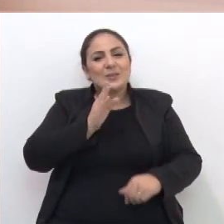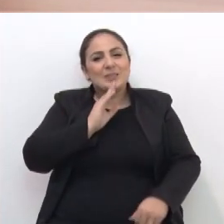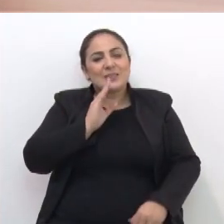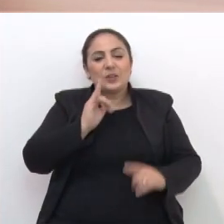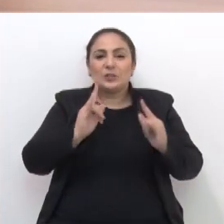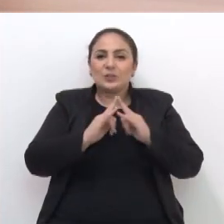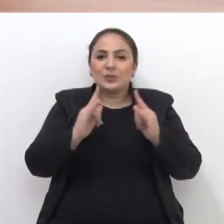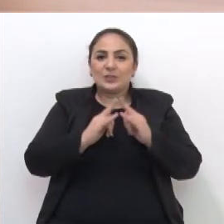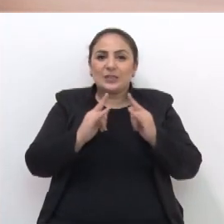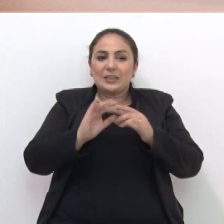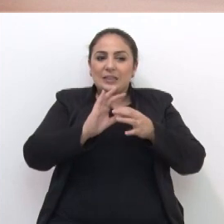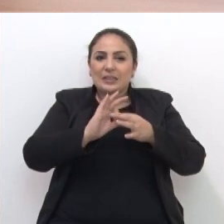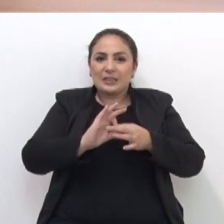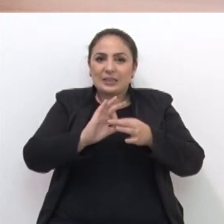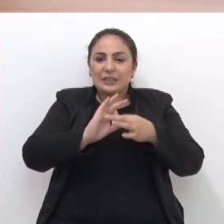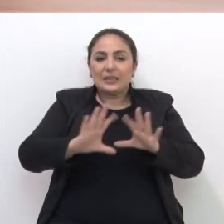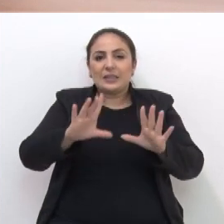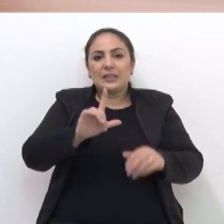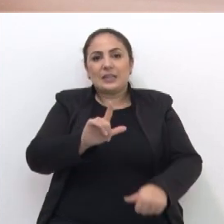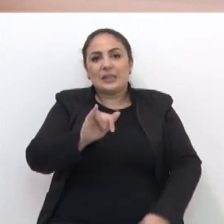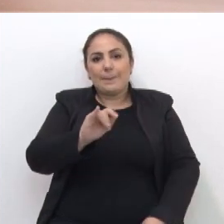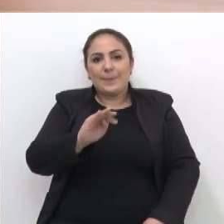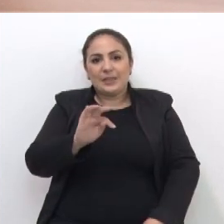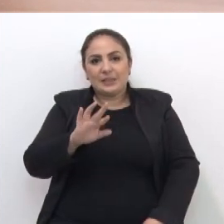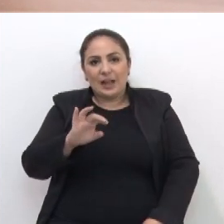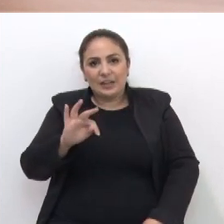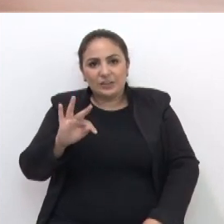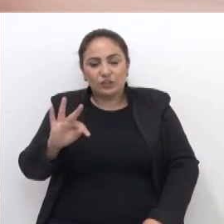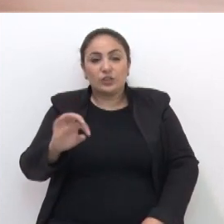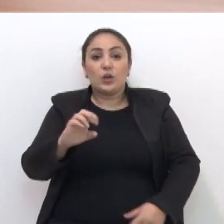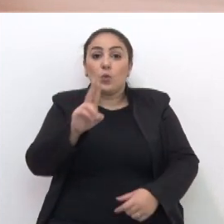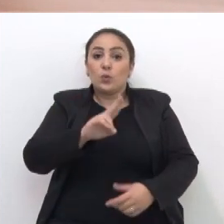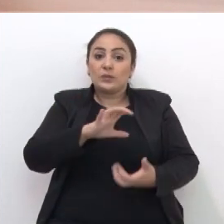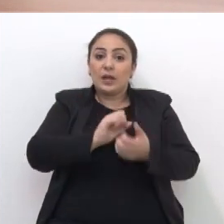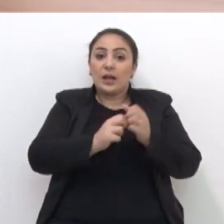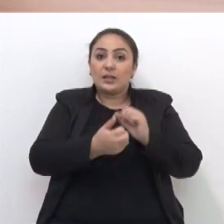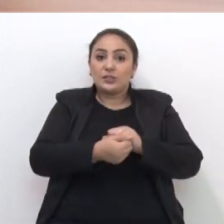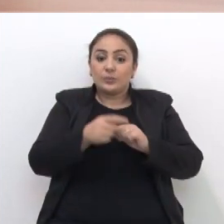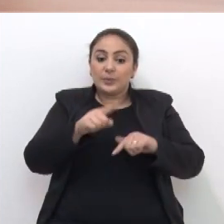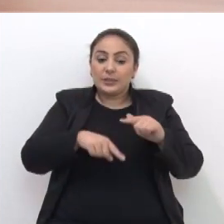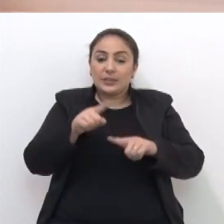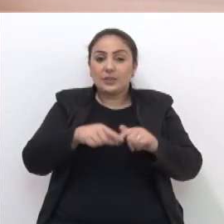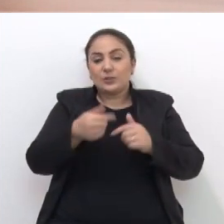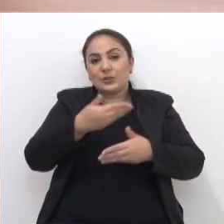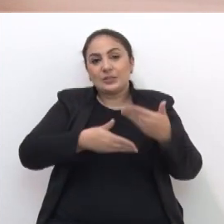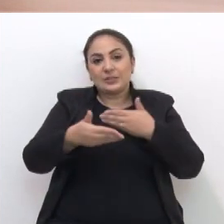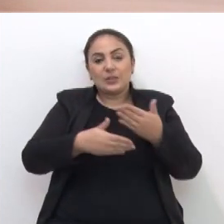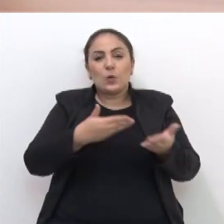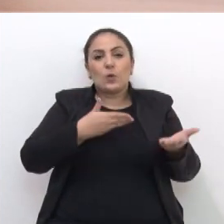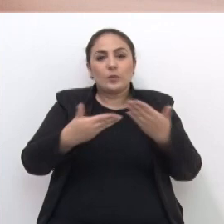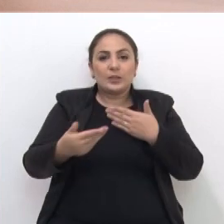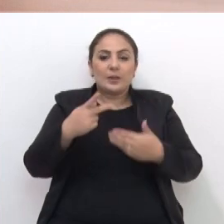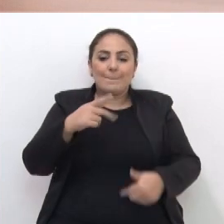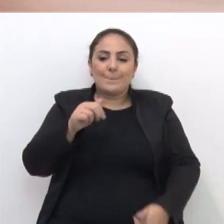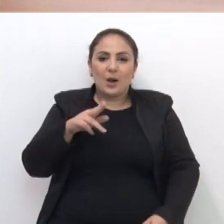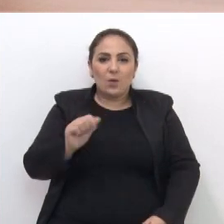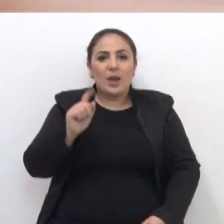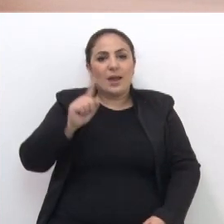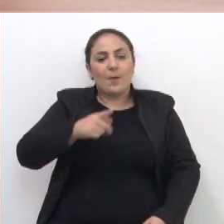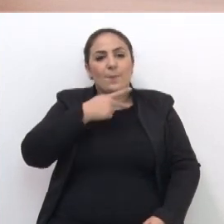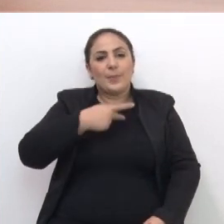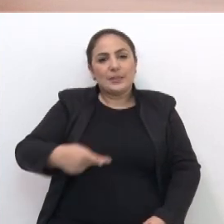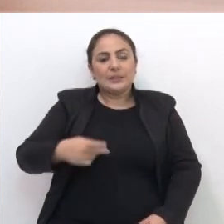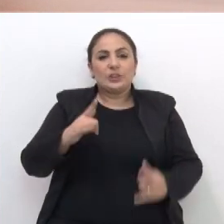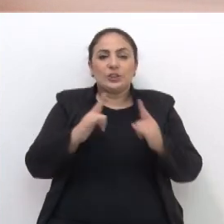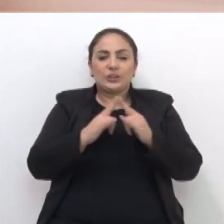vamos conhecer o Instituto Libertarte, que usa a arte como ferramenta de ressocialização. Os convidados de Paula Petrini